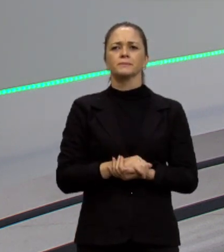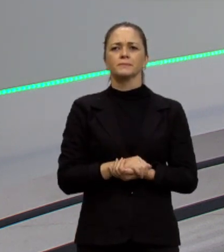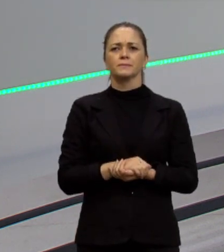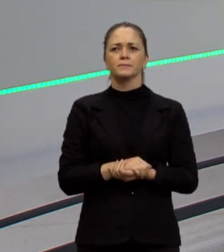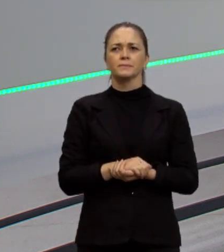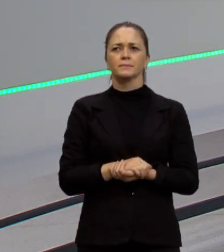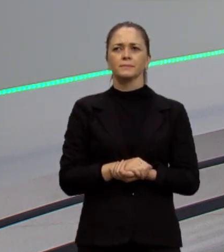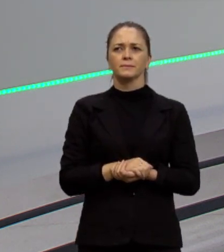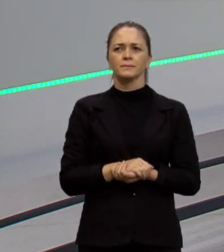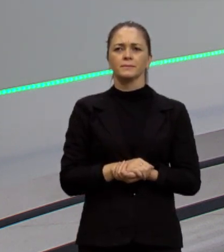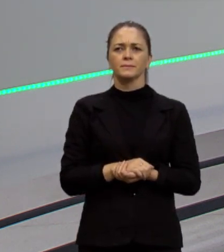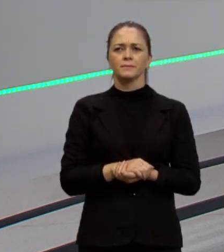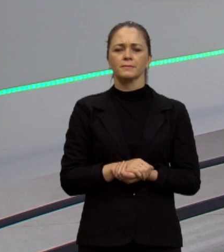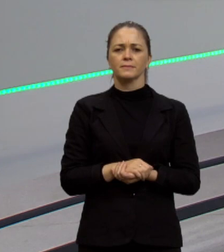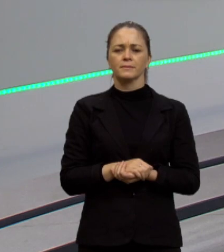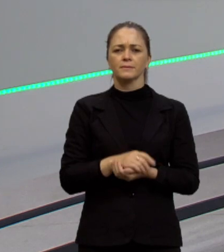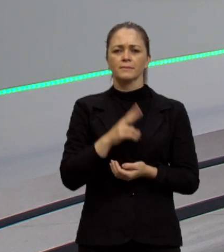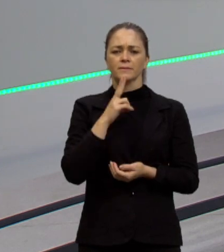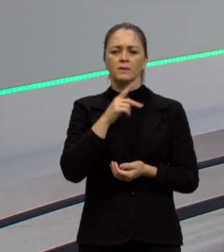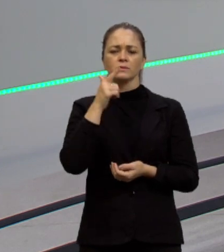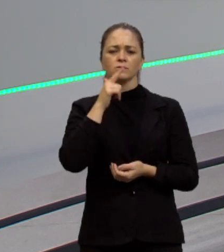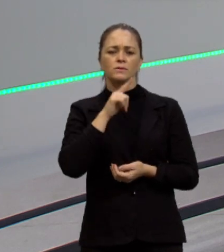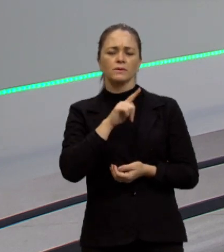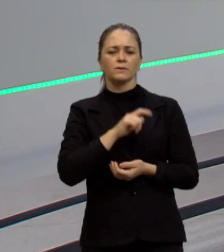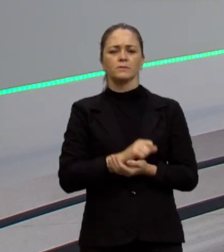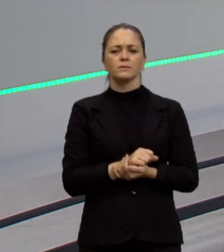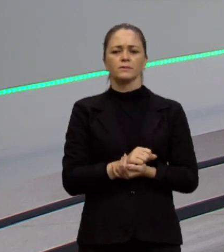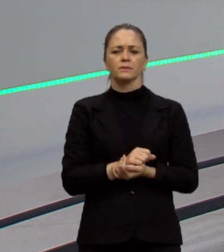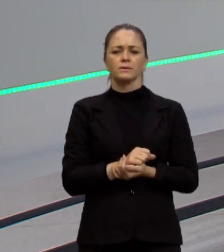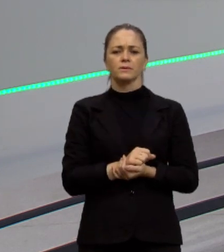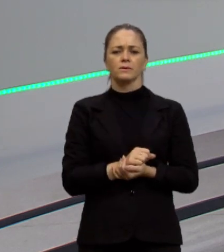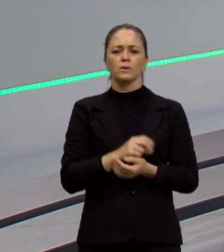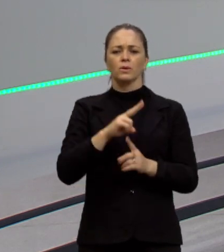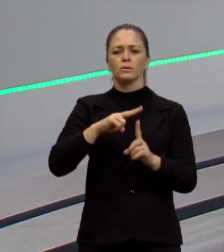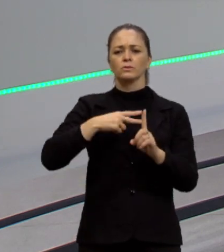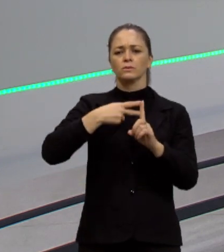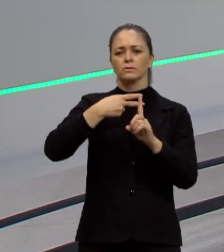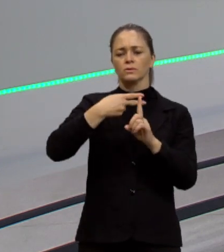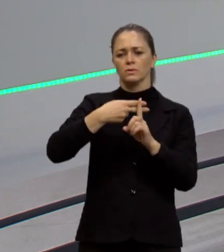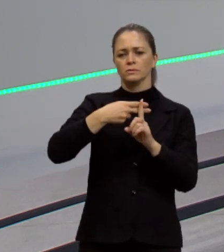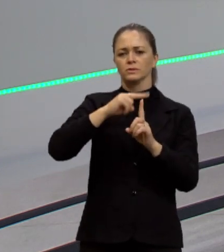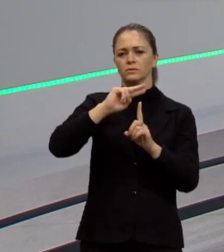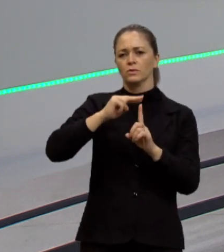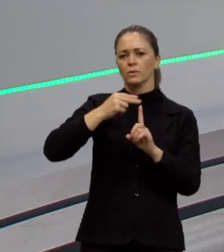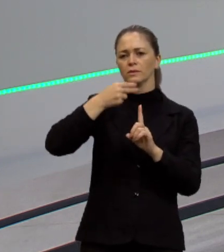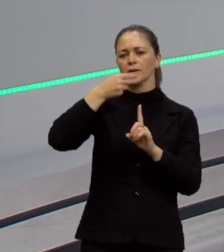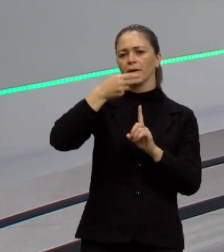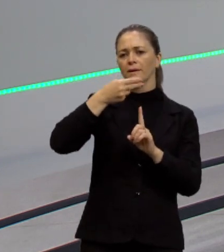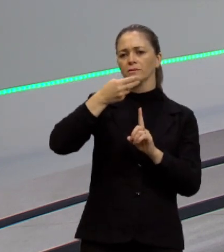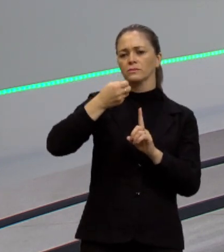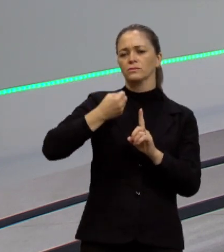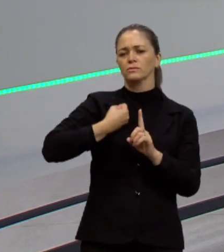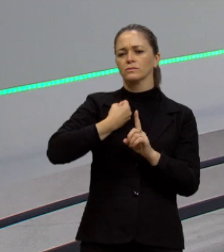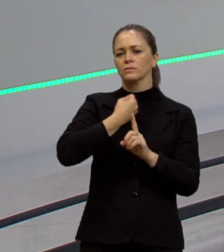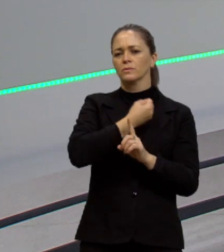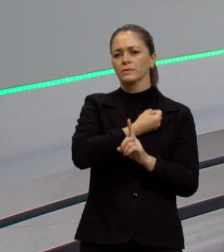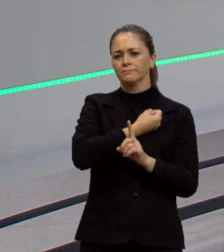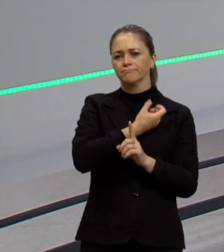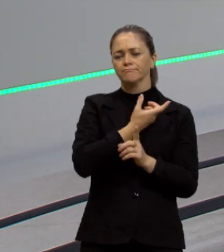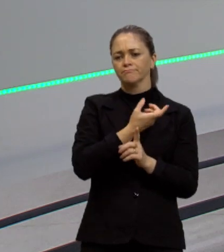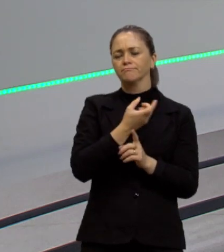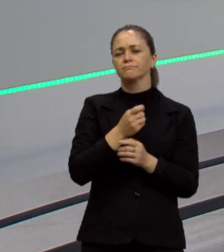temos? Vamos ler novamente lá. Ó, o dobro do quadrado de um número